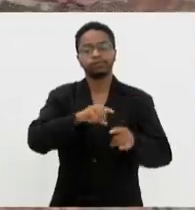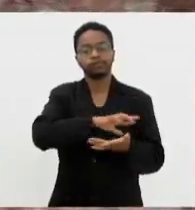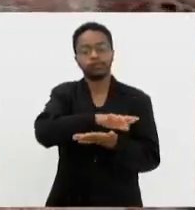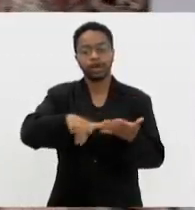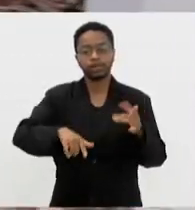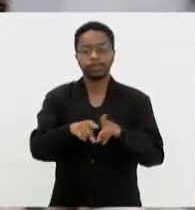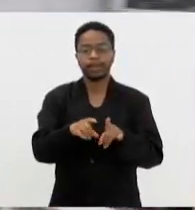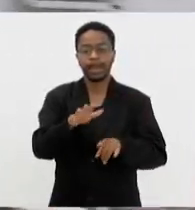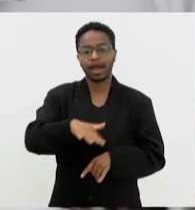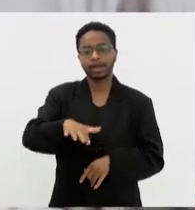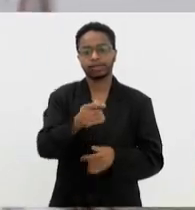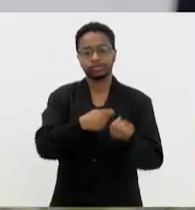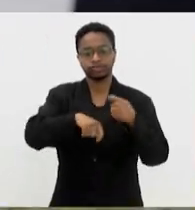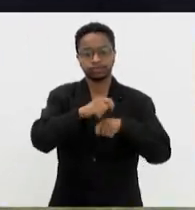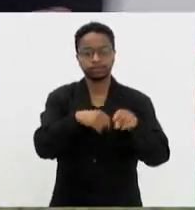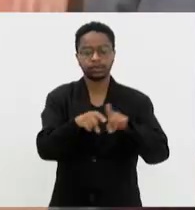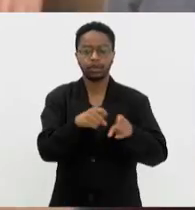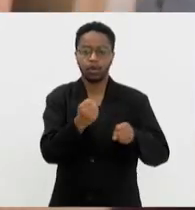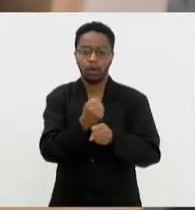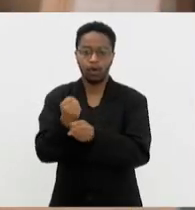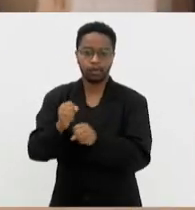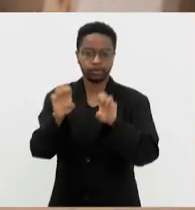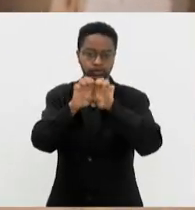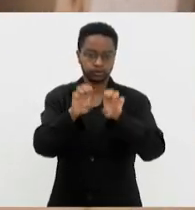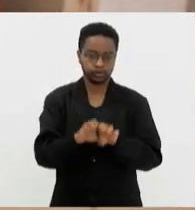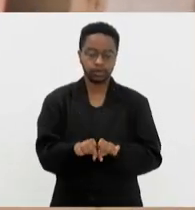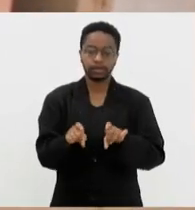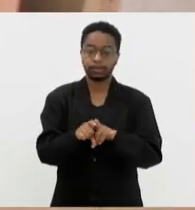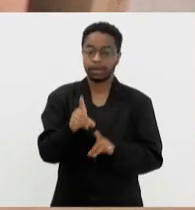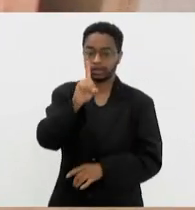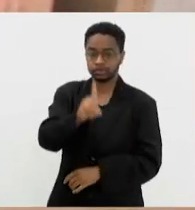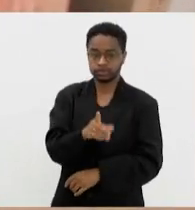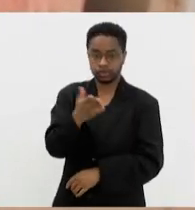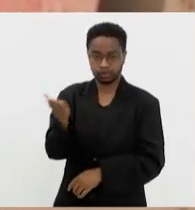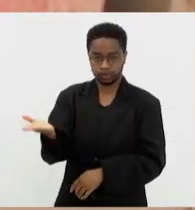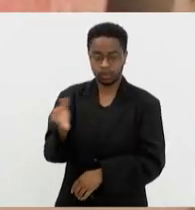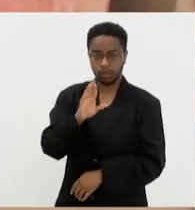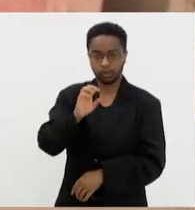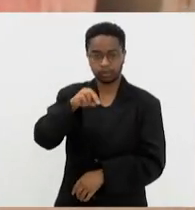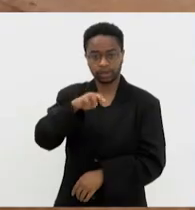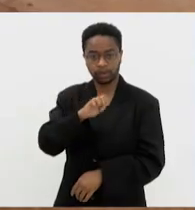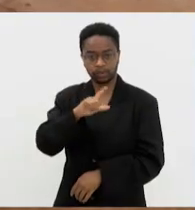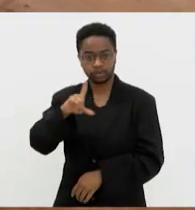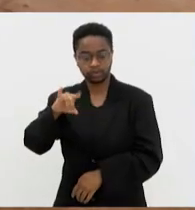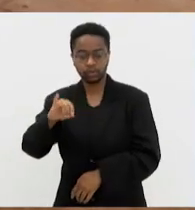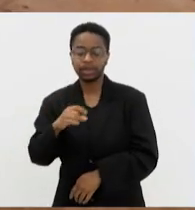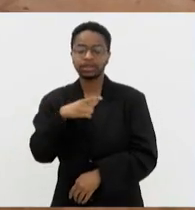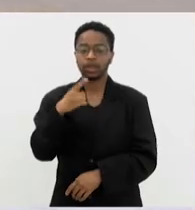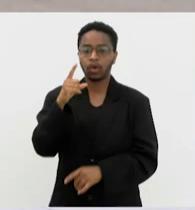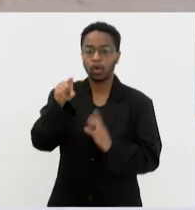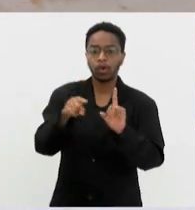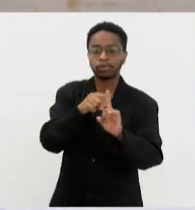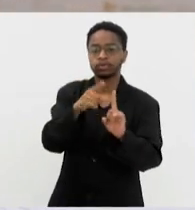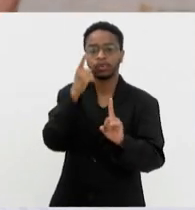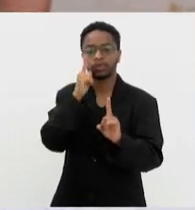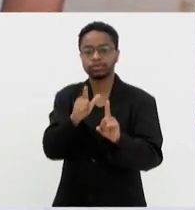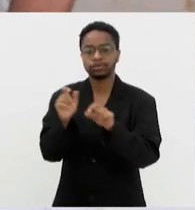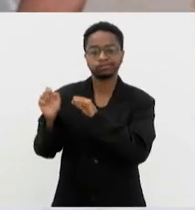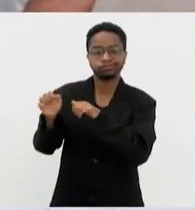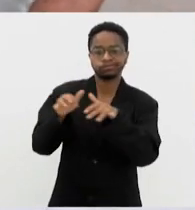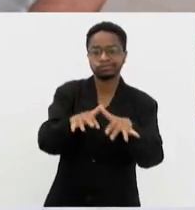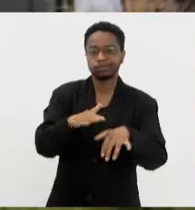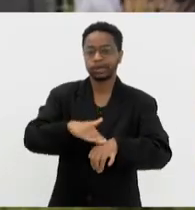e reformas estruturais. Para o diretor do teatro, Ronaldo Pereira, a expectativa é atrair um público maior para a